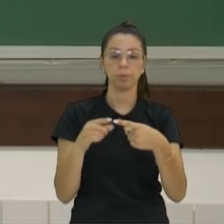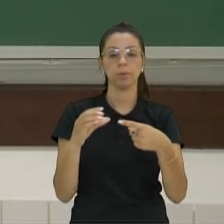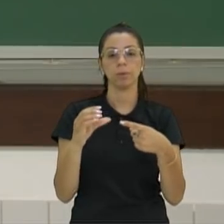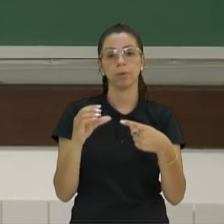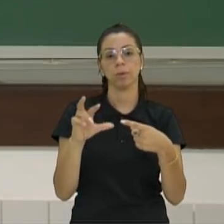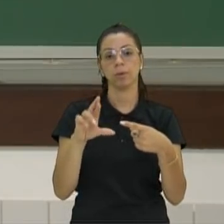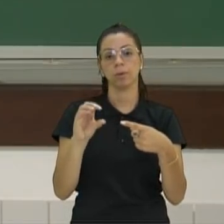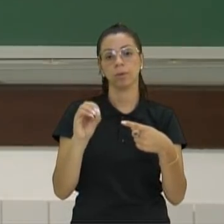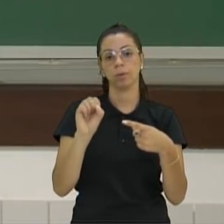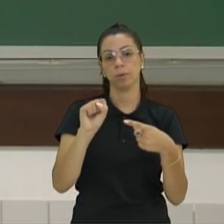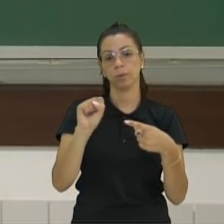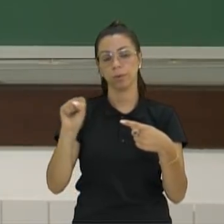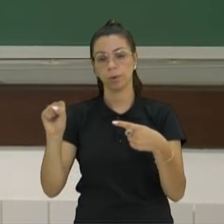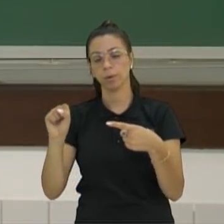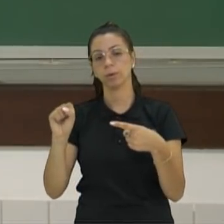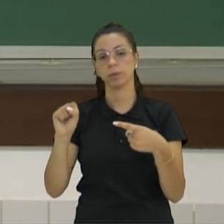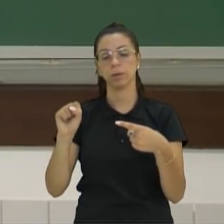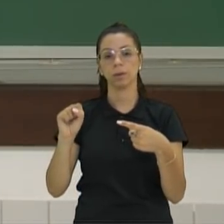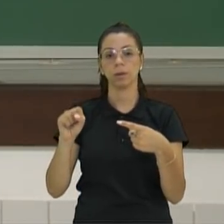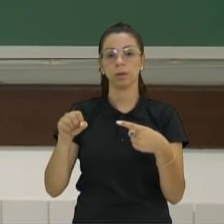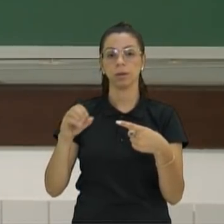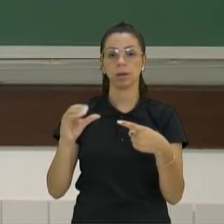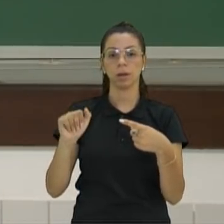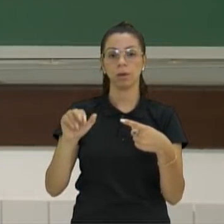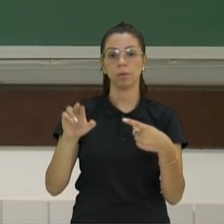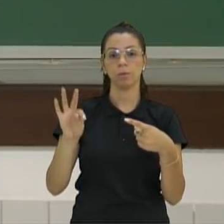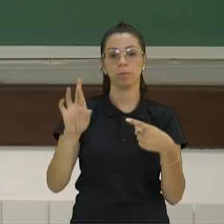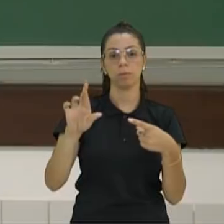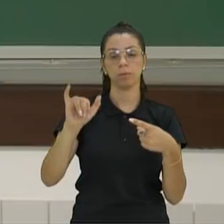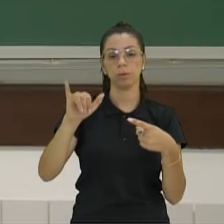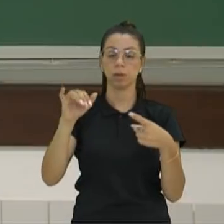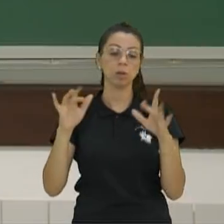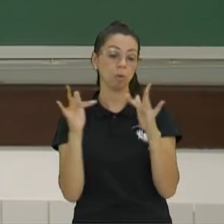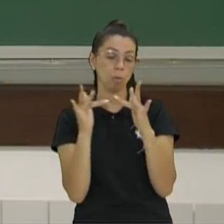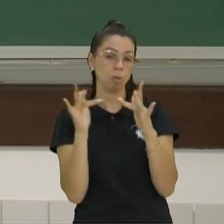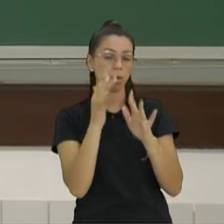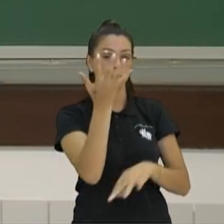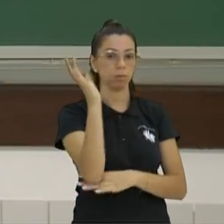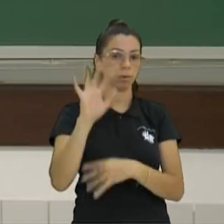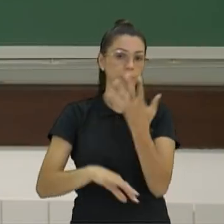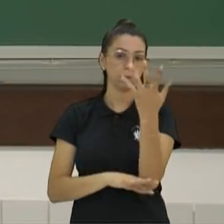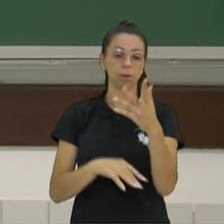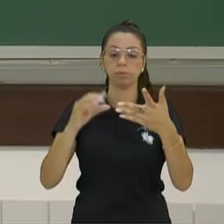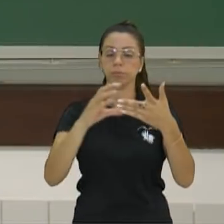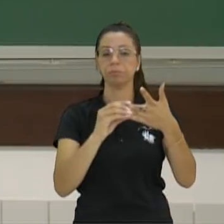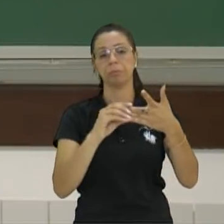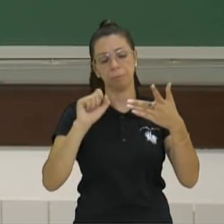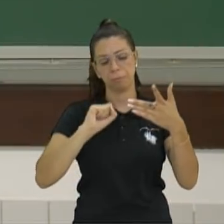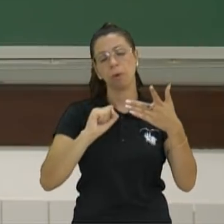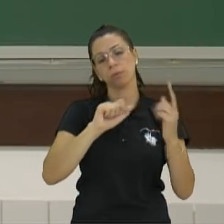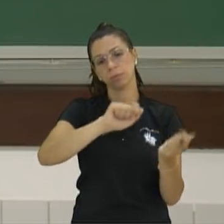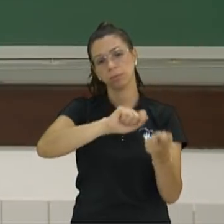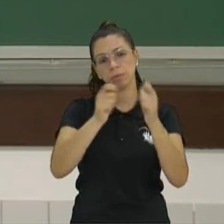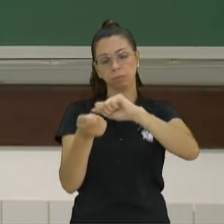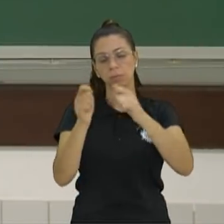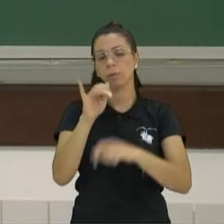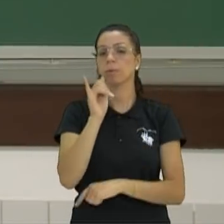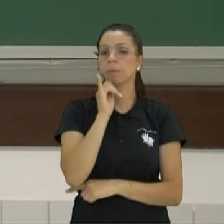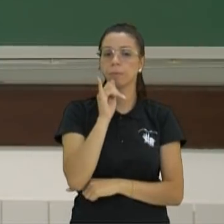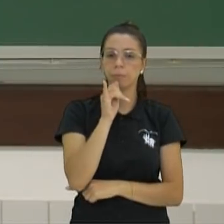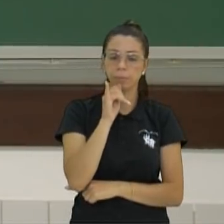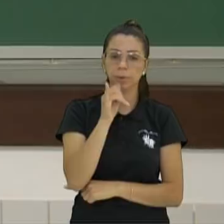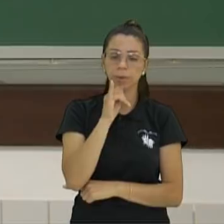modalidade que, sim, somente acontece em contato com a natureza. As demais podem ser adaptadas. Por exemplo,